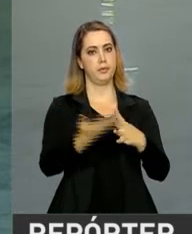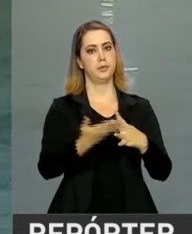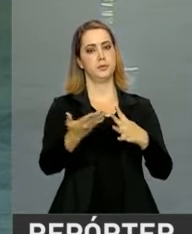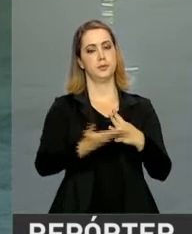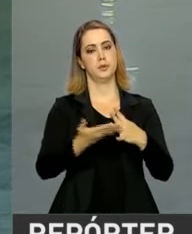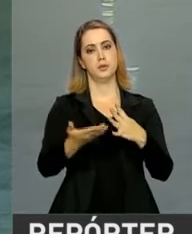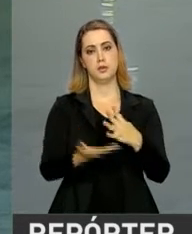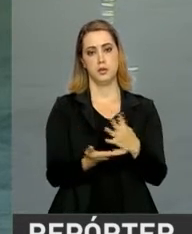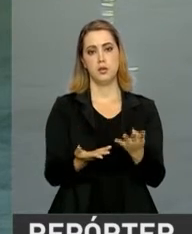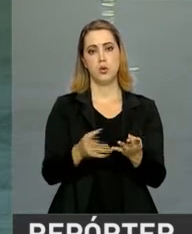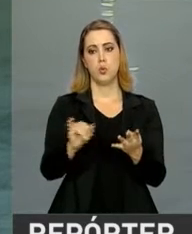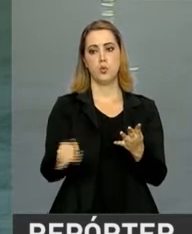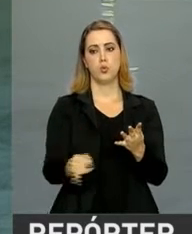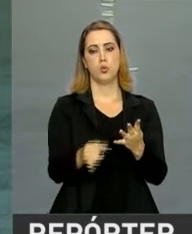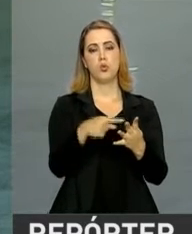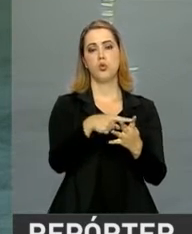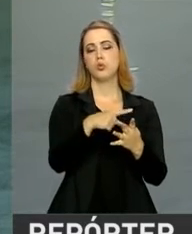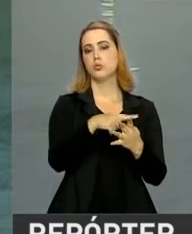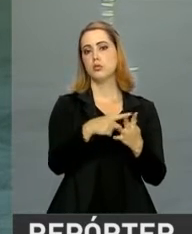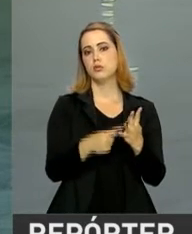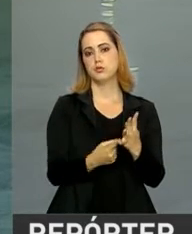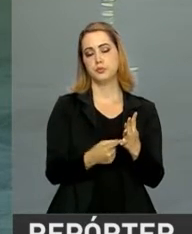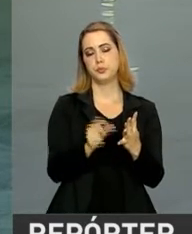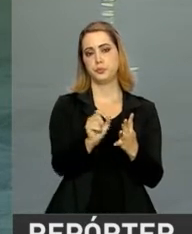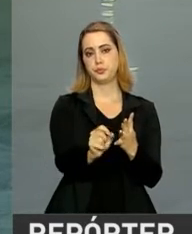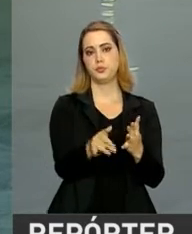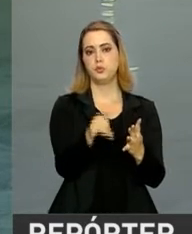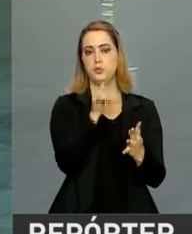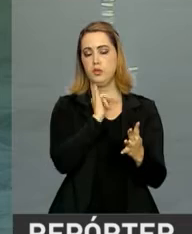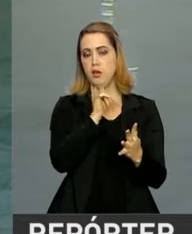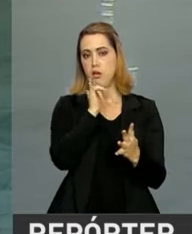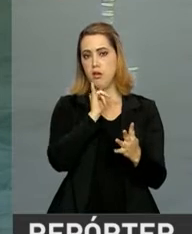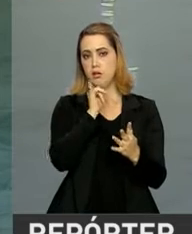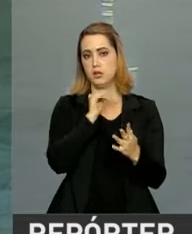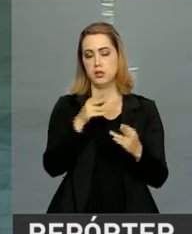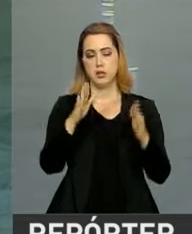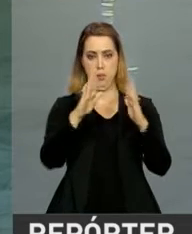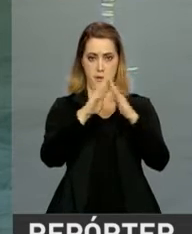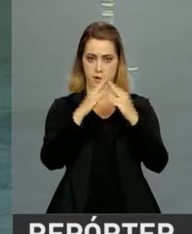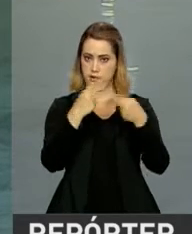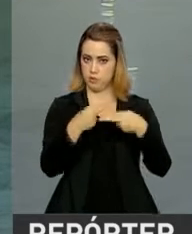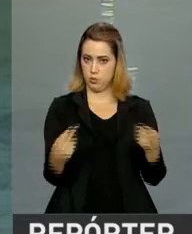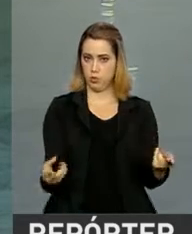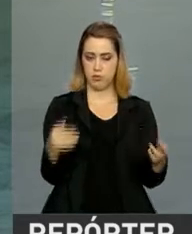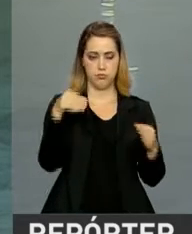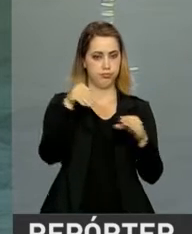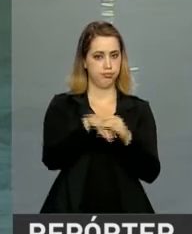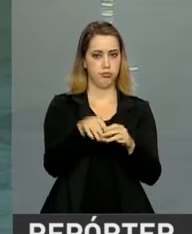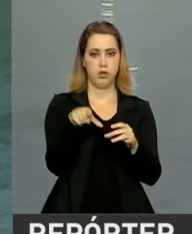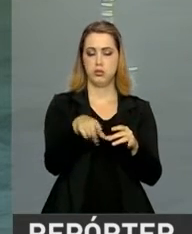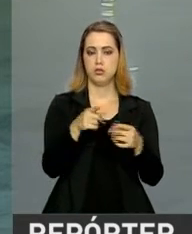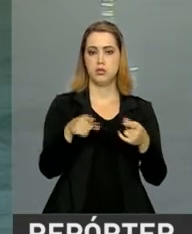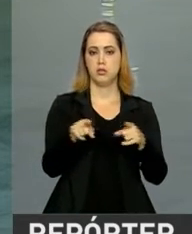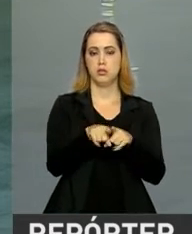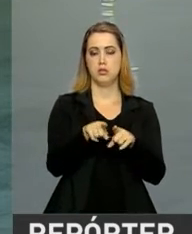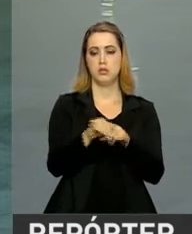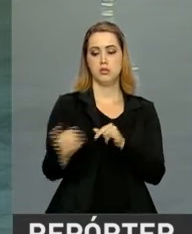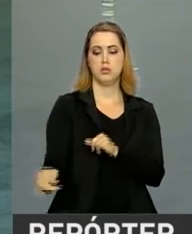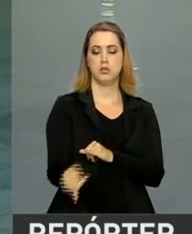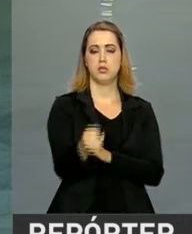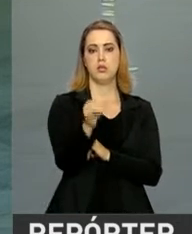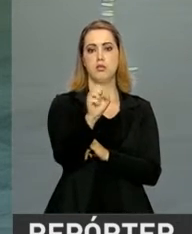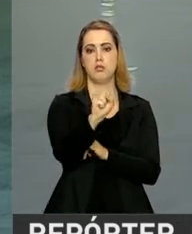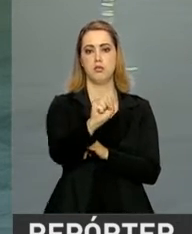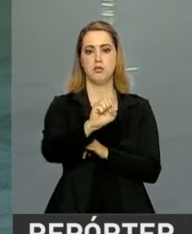produto então os juros sobre esse produto eletrodomésticos por exemplo vai ter como referência a taxa básica da economia selic